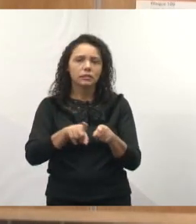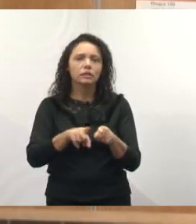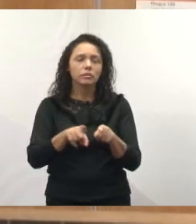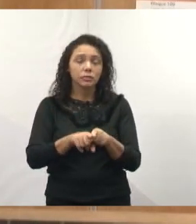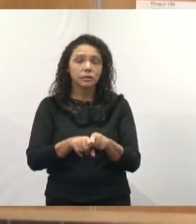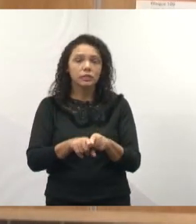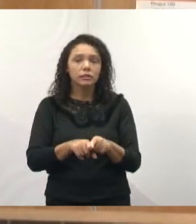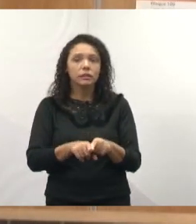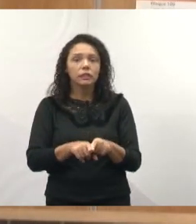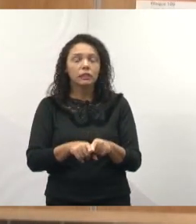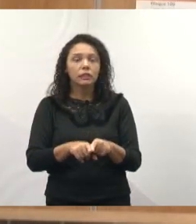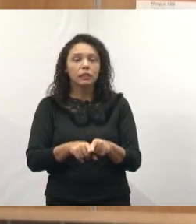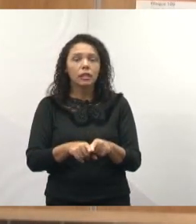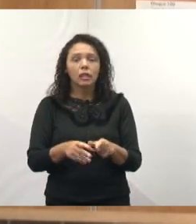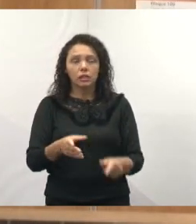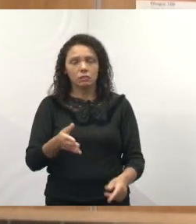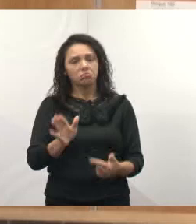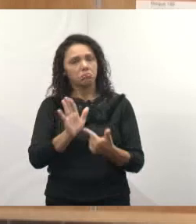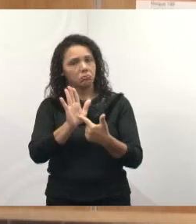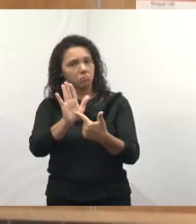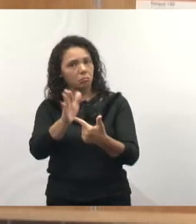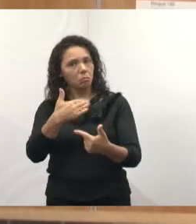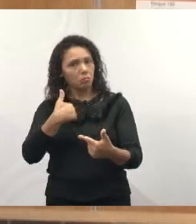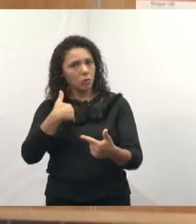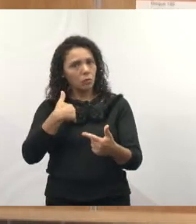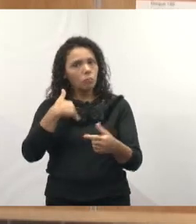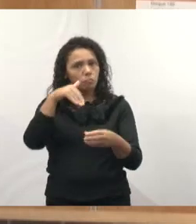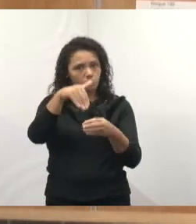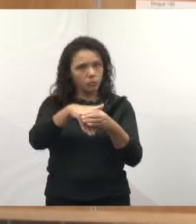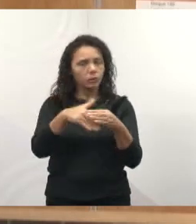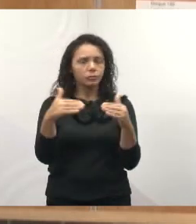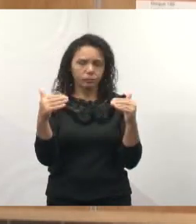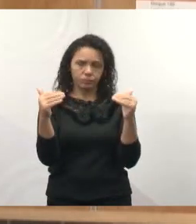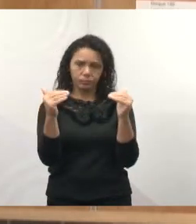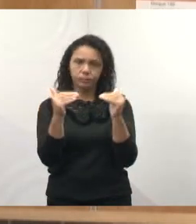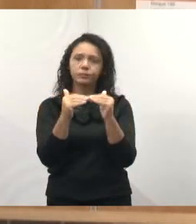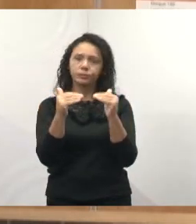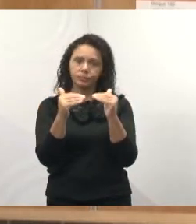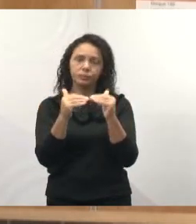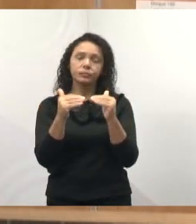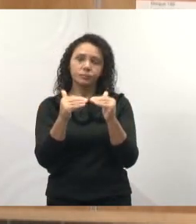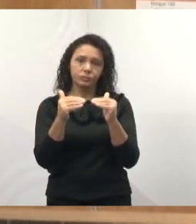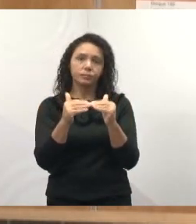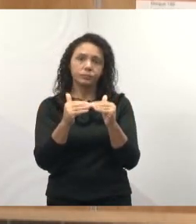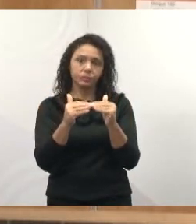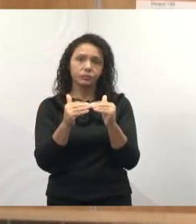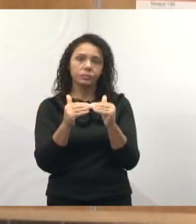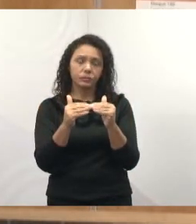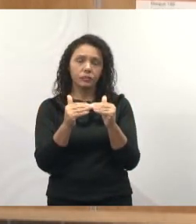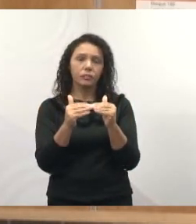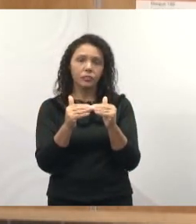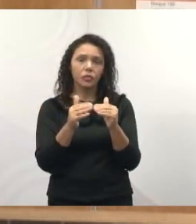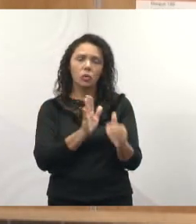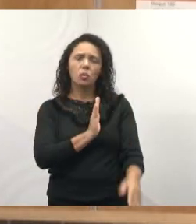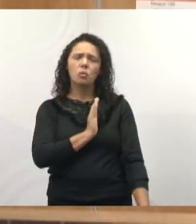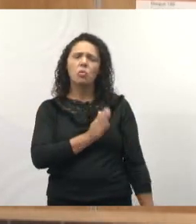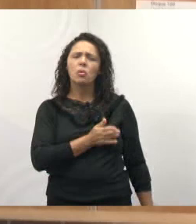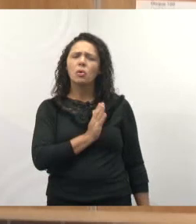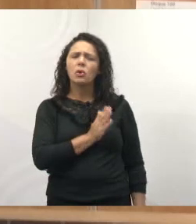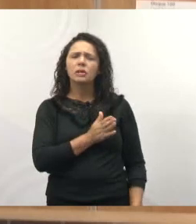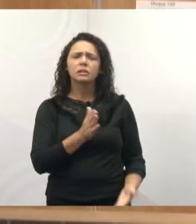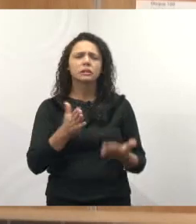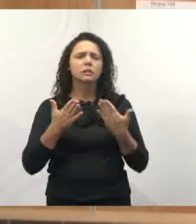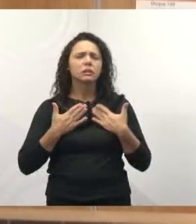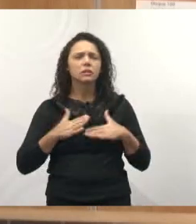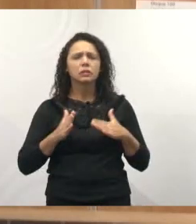já falando o meu voto favorável a essas contas, na hora da votação, votar ali com o coração tranquilo,